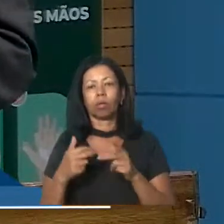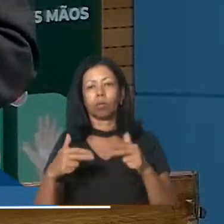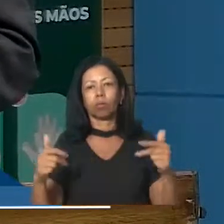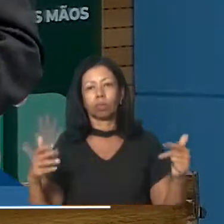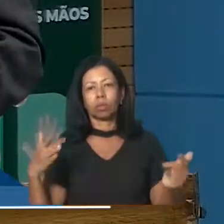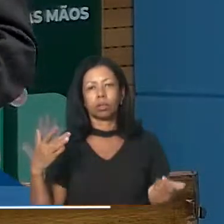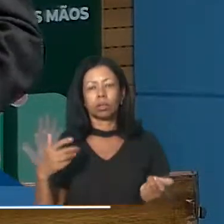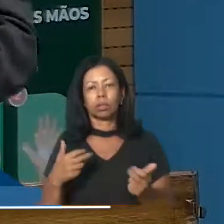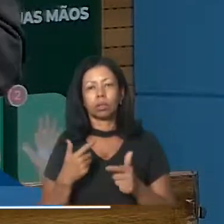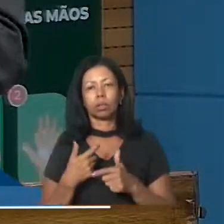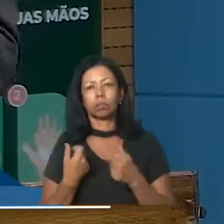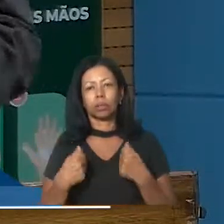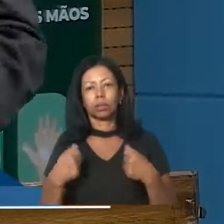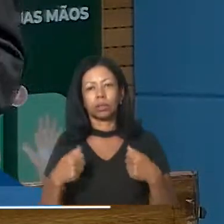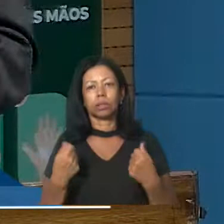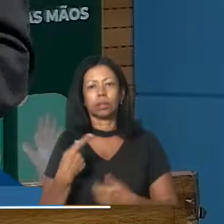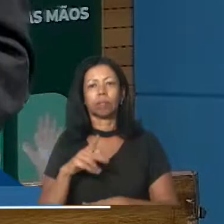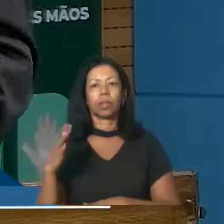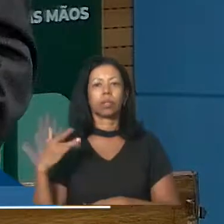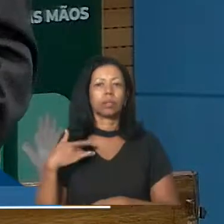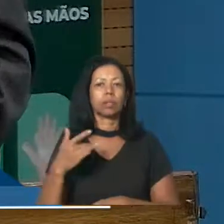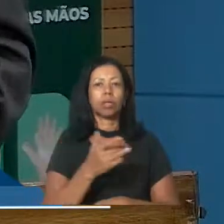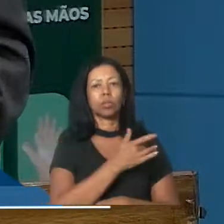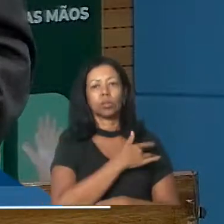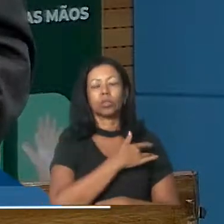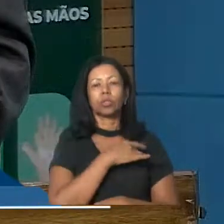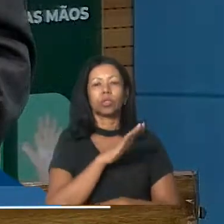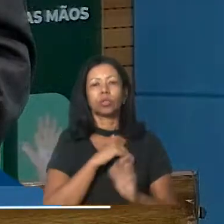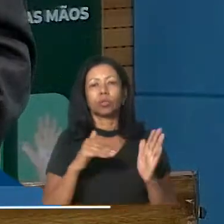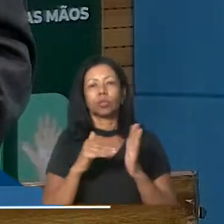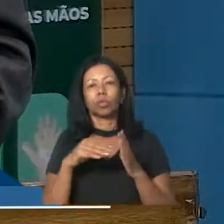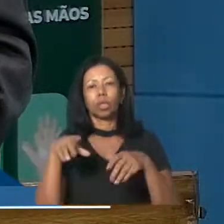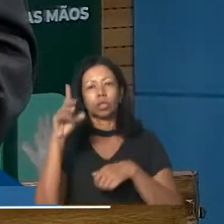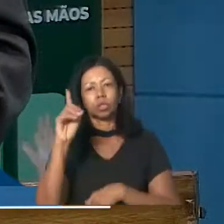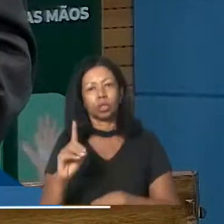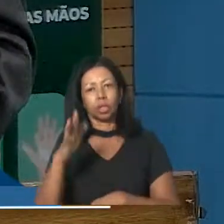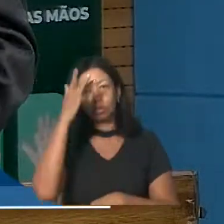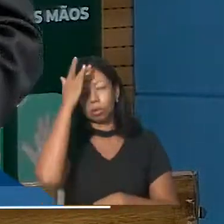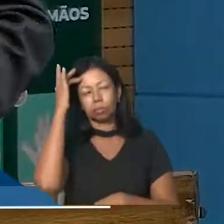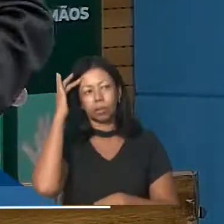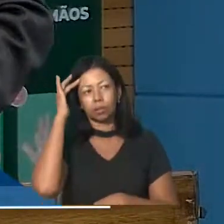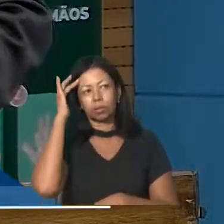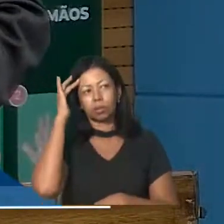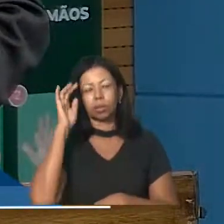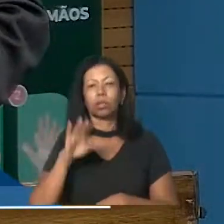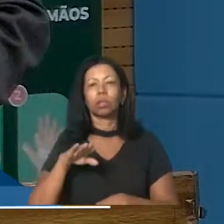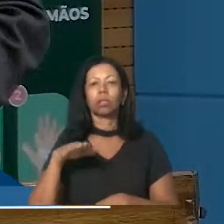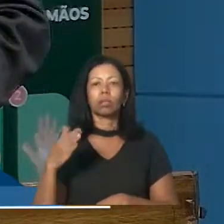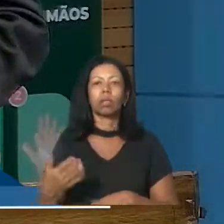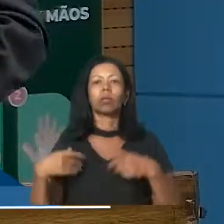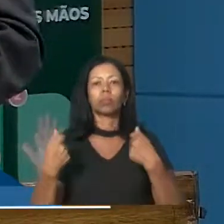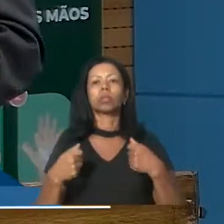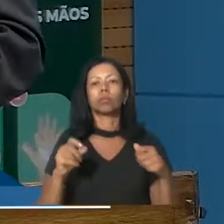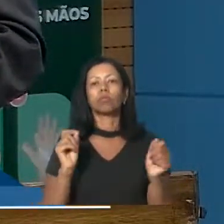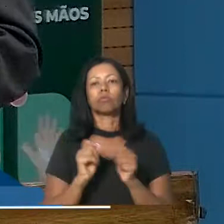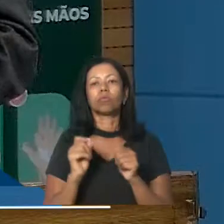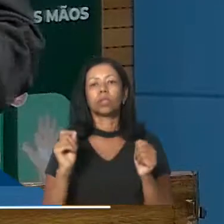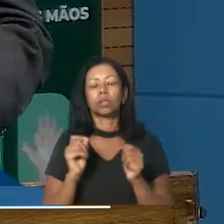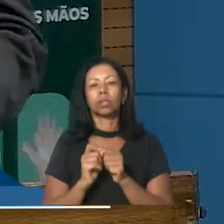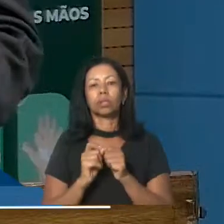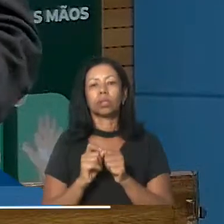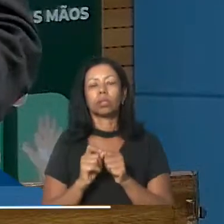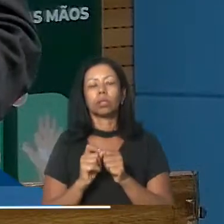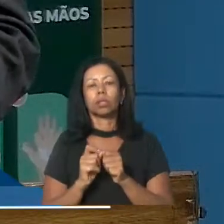de saúde, né, com todo aparato daquilo que é de direito das pessoas, então precisamos fazer, pelo menos,